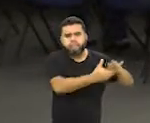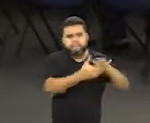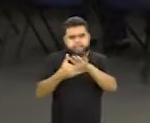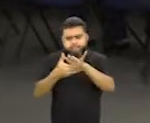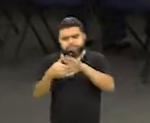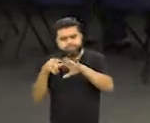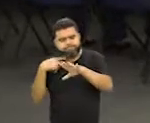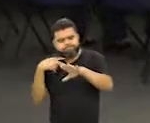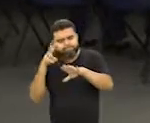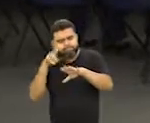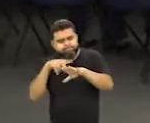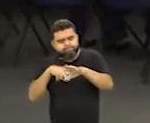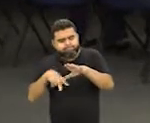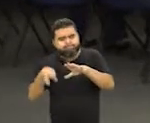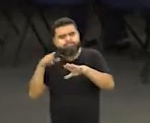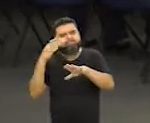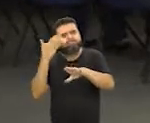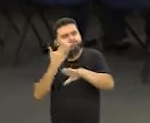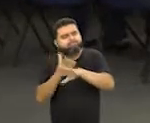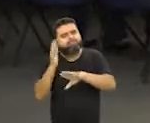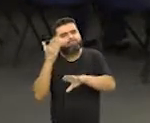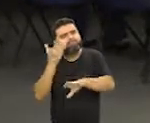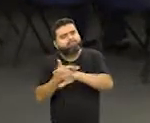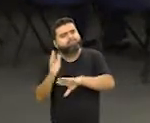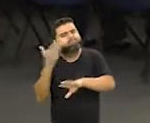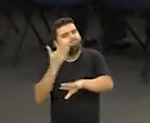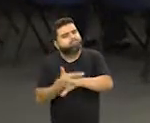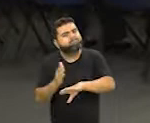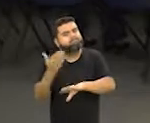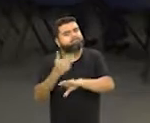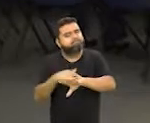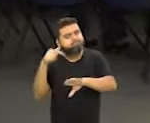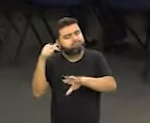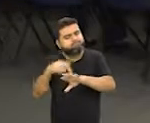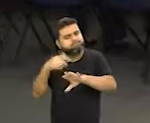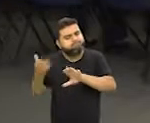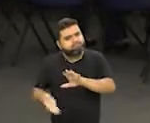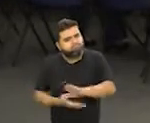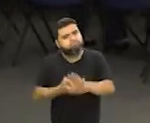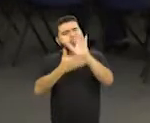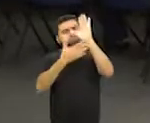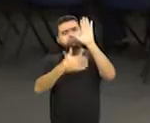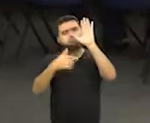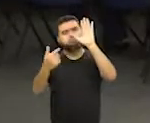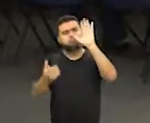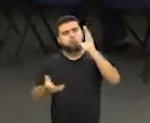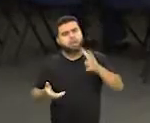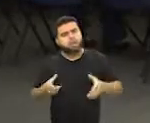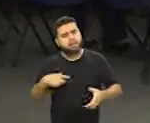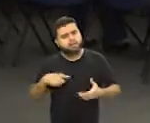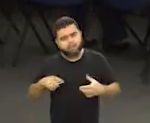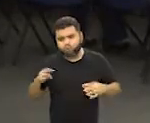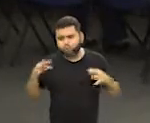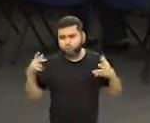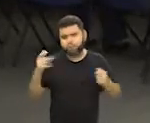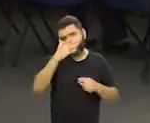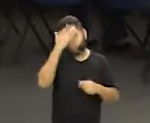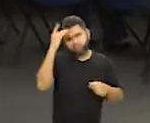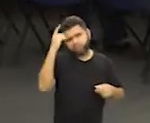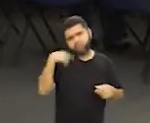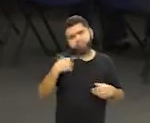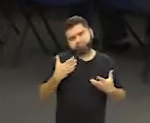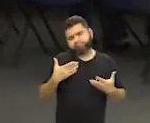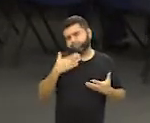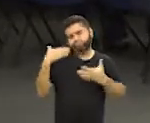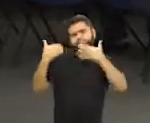em prática e fazer com que ele de fato tenha vida a partir de agora. Eu acho que todos